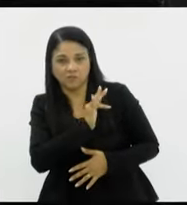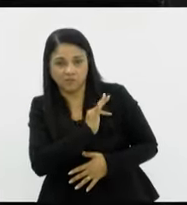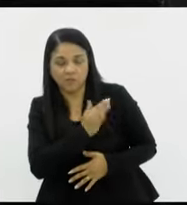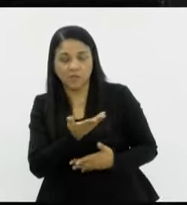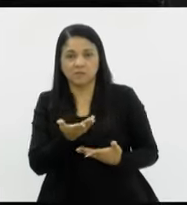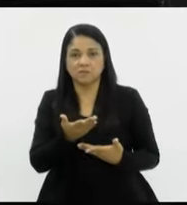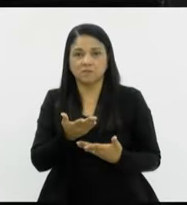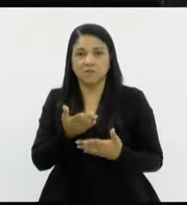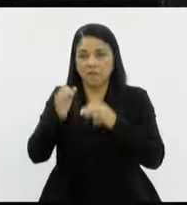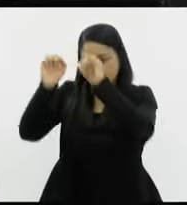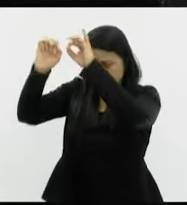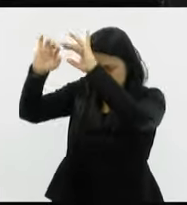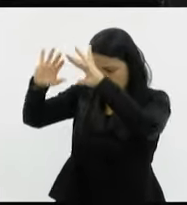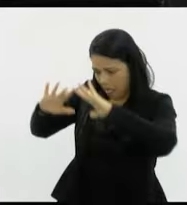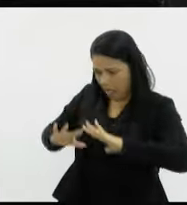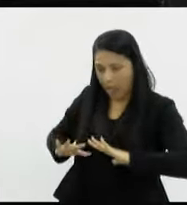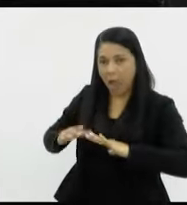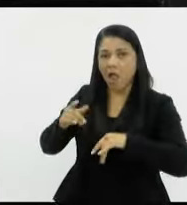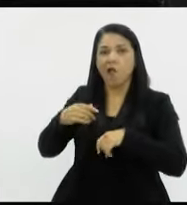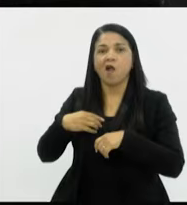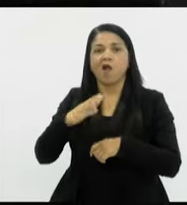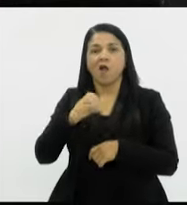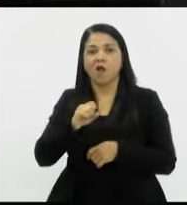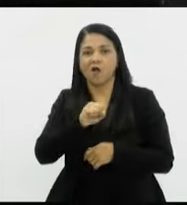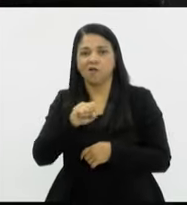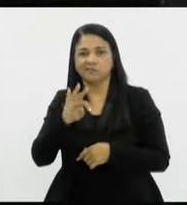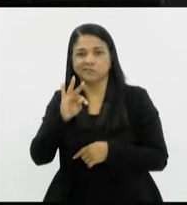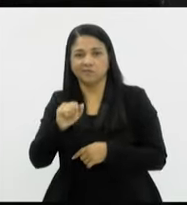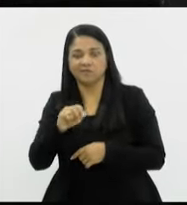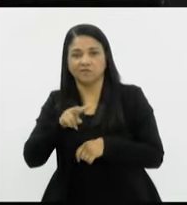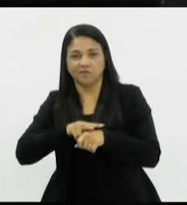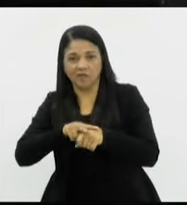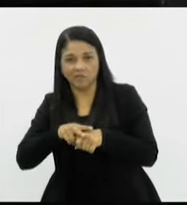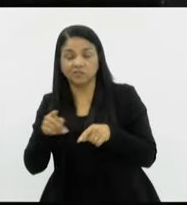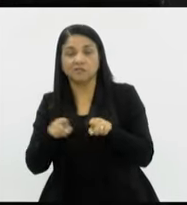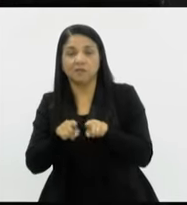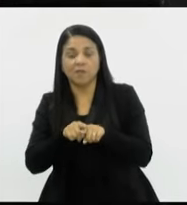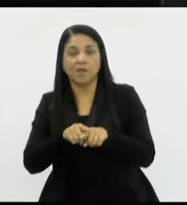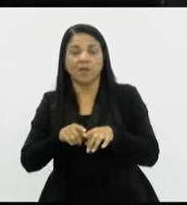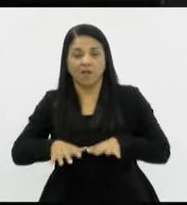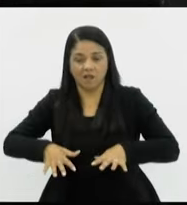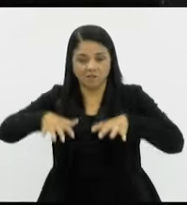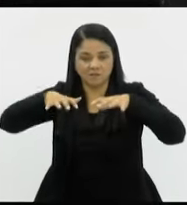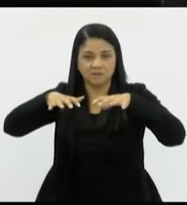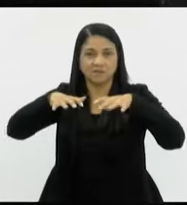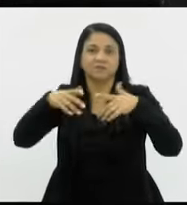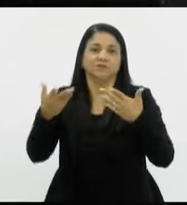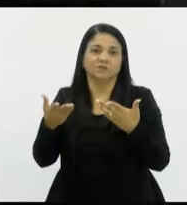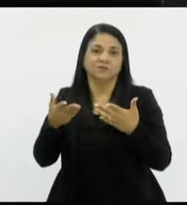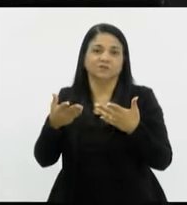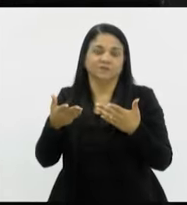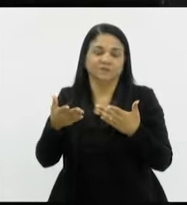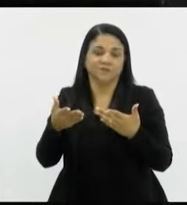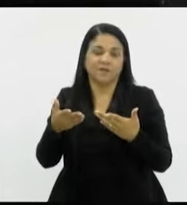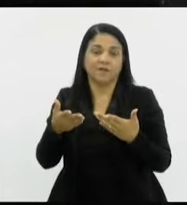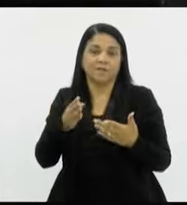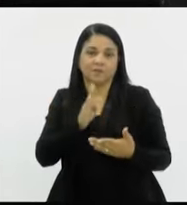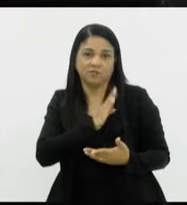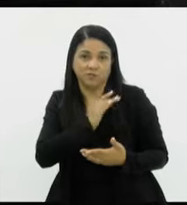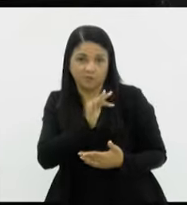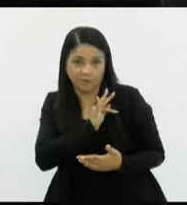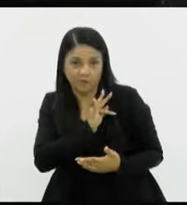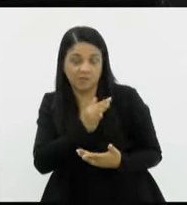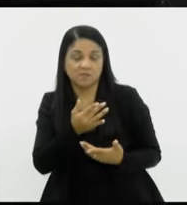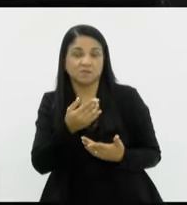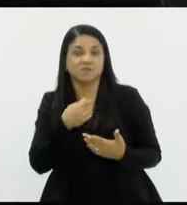ora deslizamentos na Costa Verde, alagações na nossa Baixada Fluminense. Então, falamos de uma dificuldade de